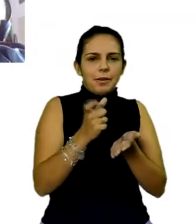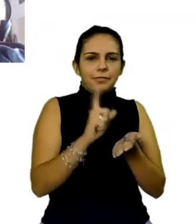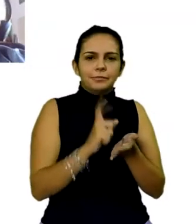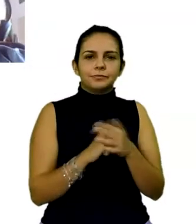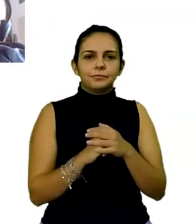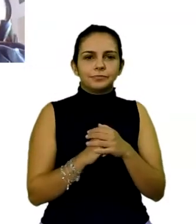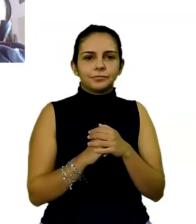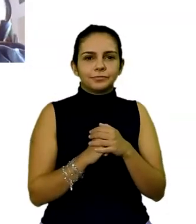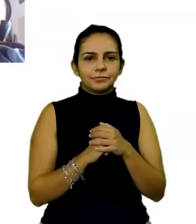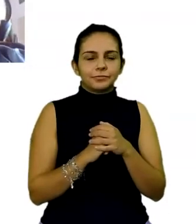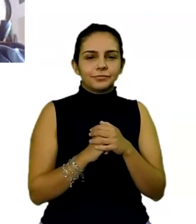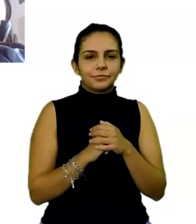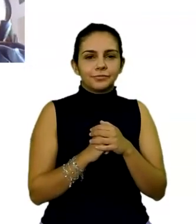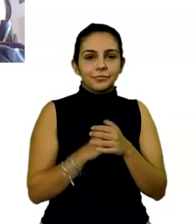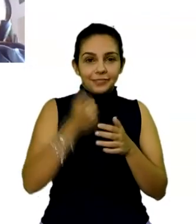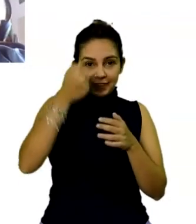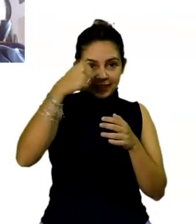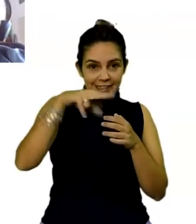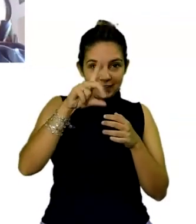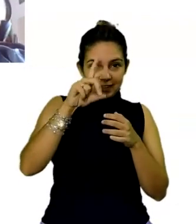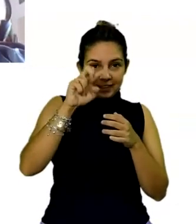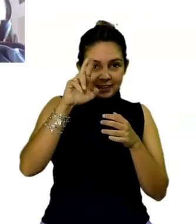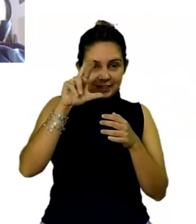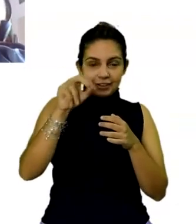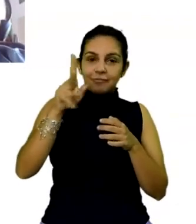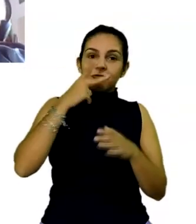no caso do Anderson, era